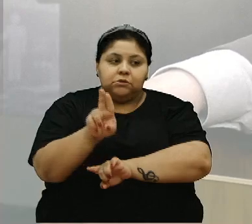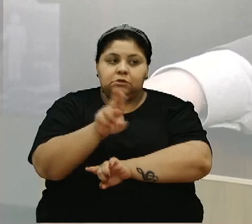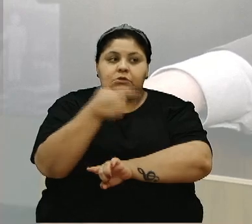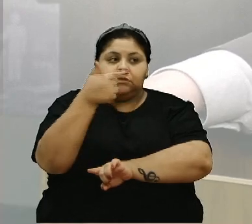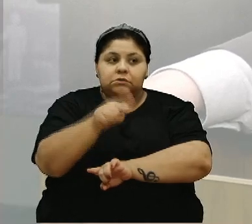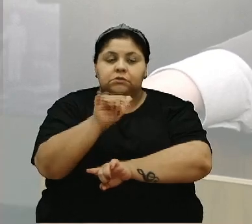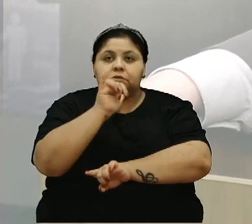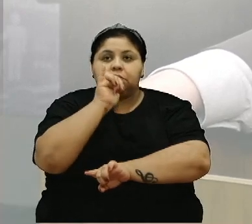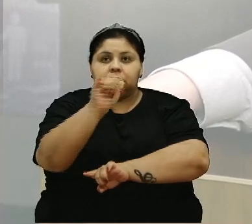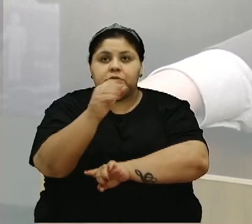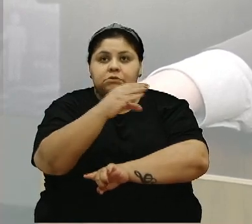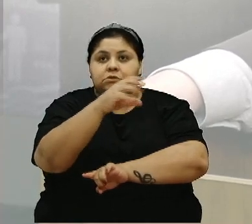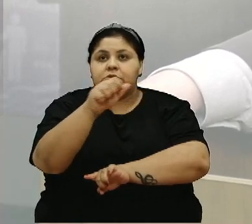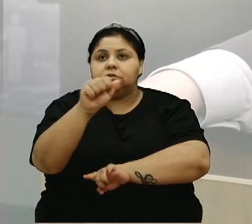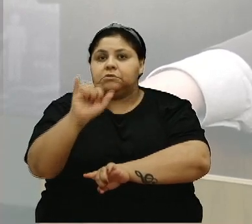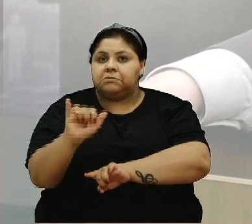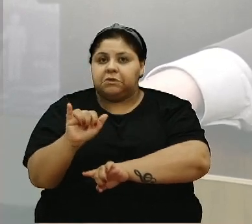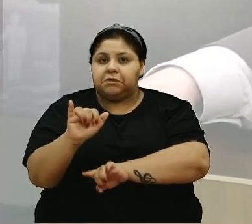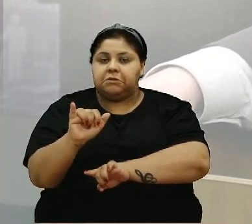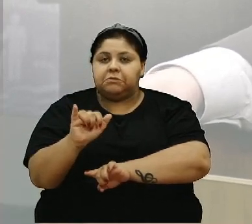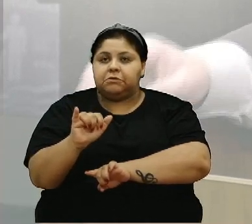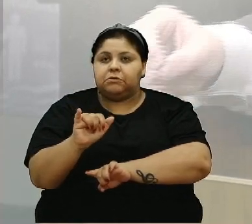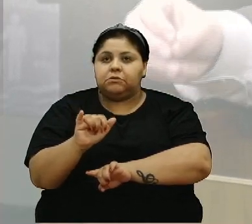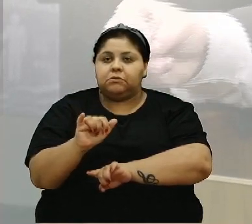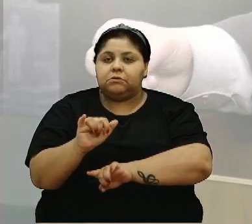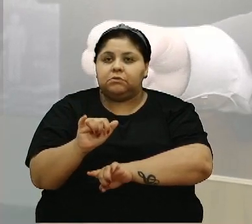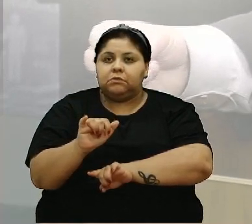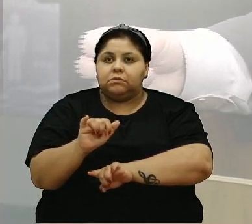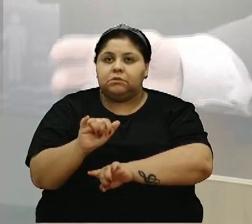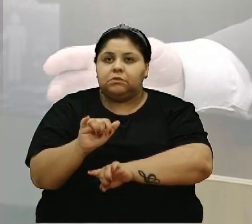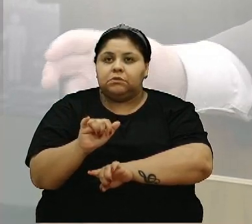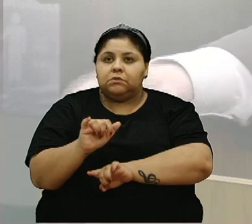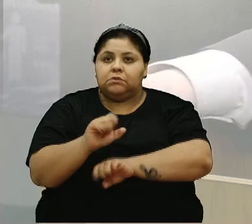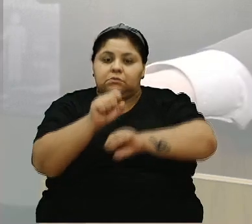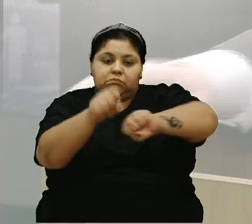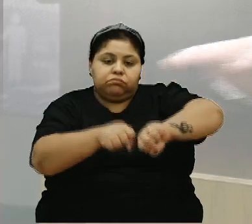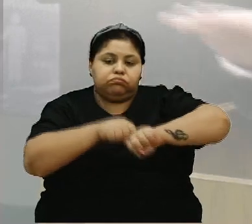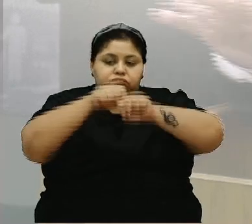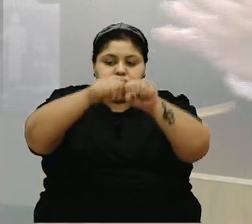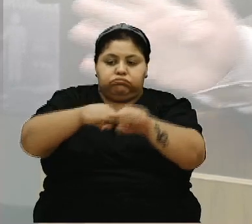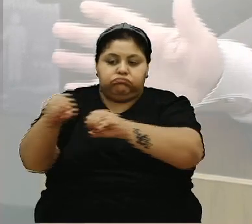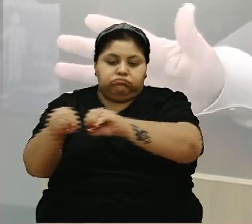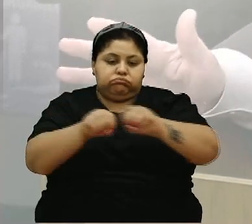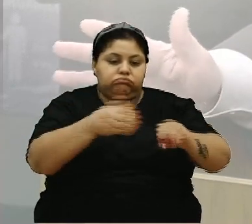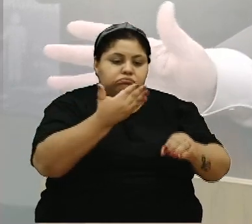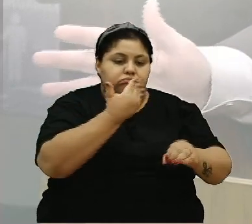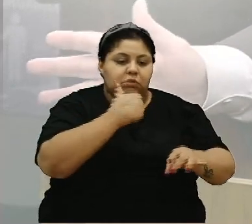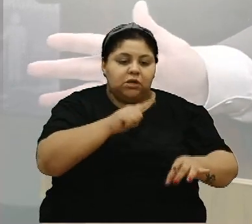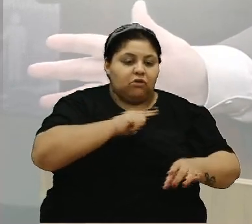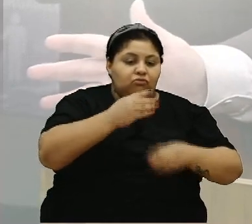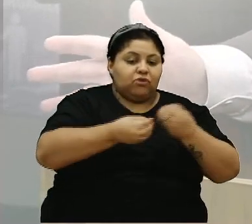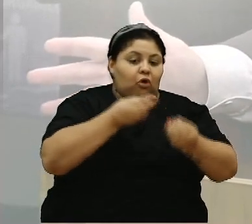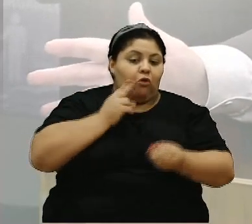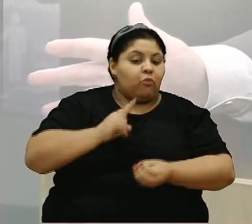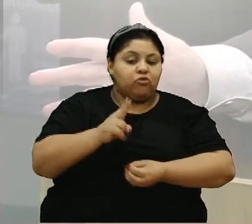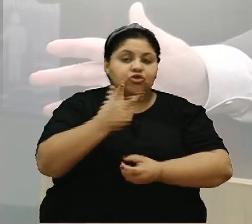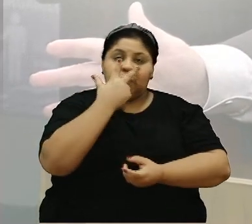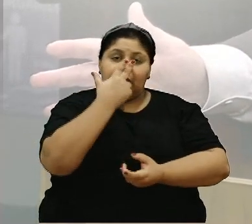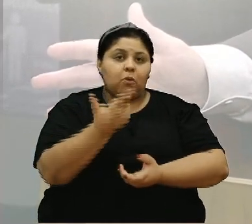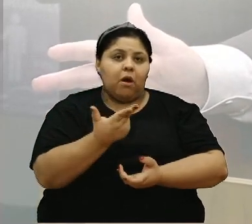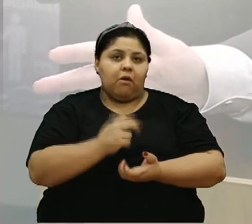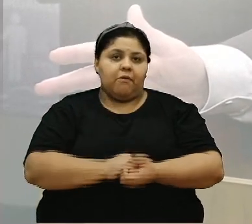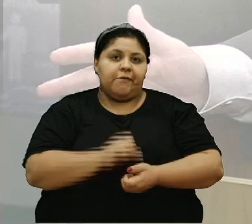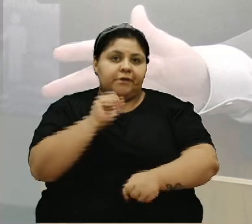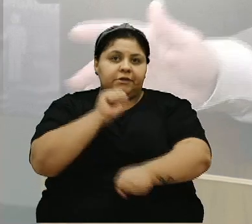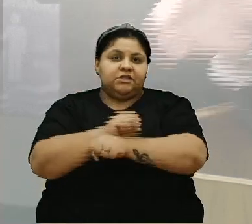repito, caiaque, não sei como é que chama, para levar alimentos. Não tem como continuar dessa forma e esperar